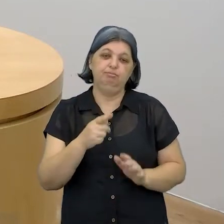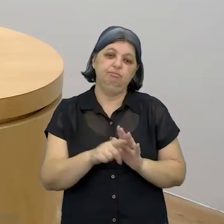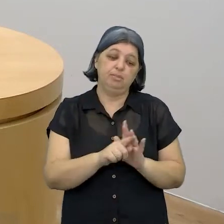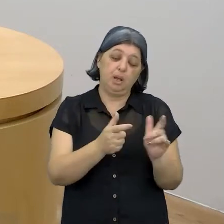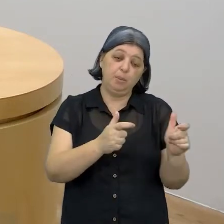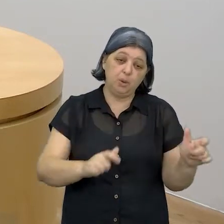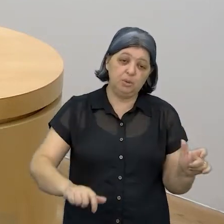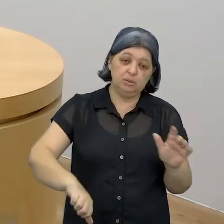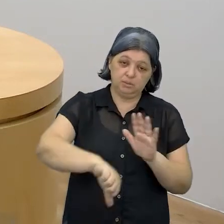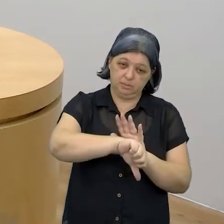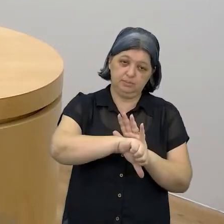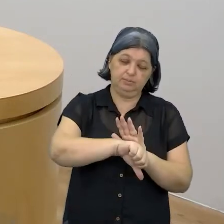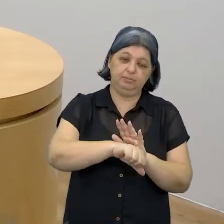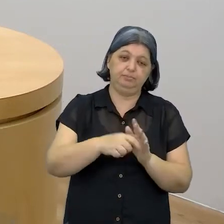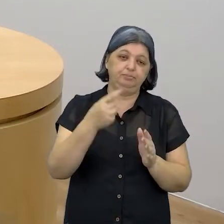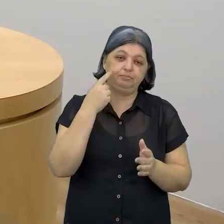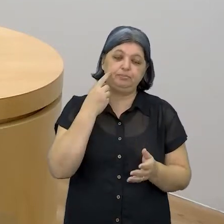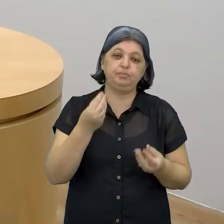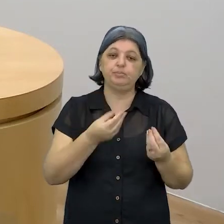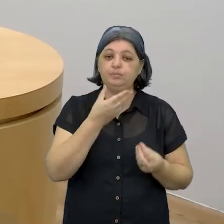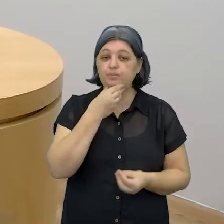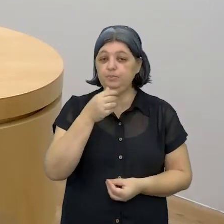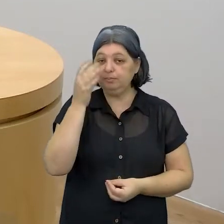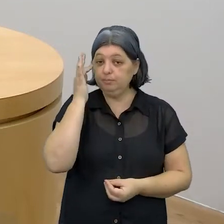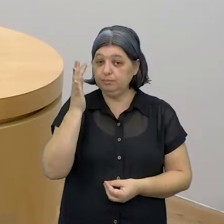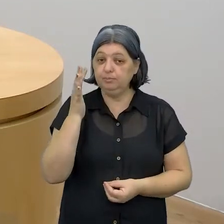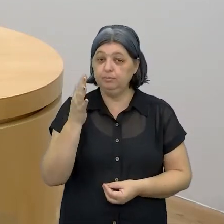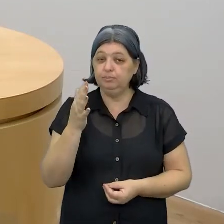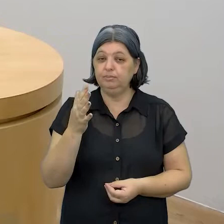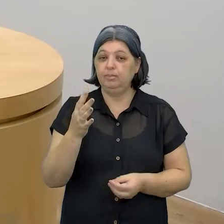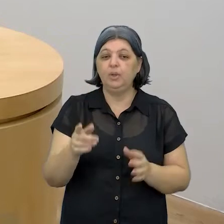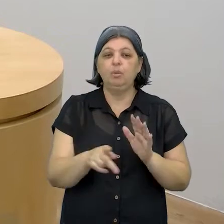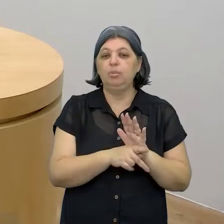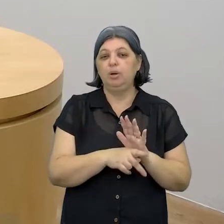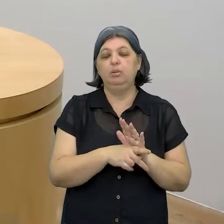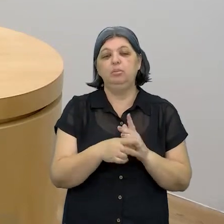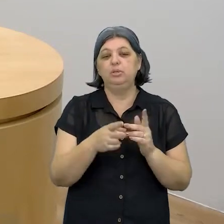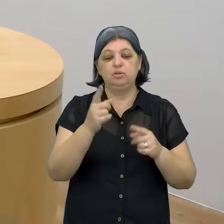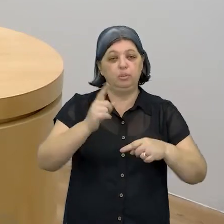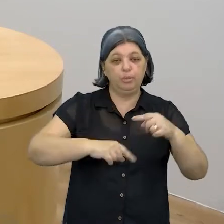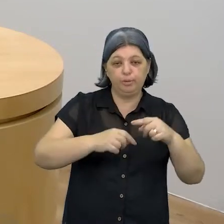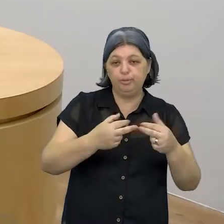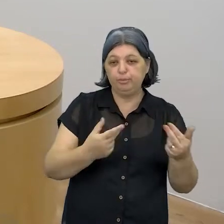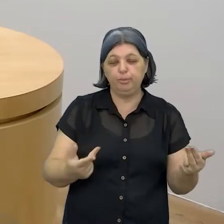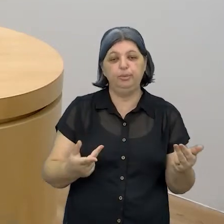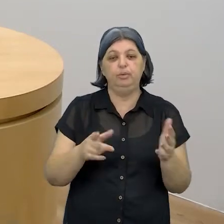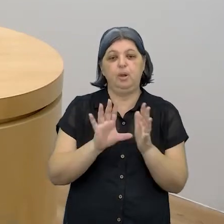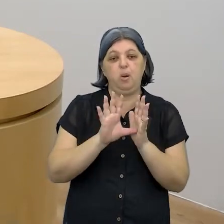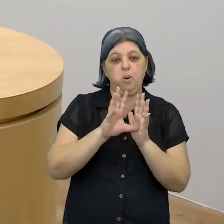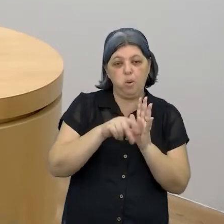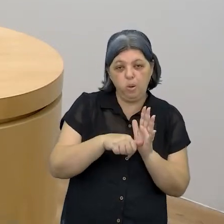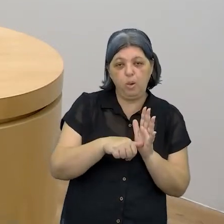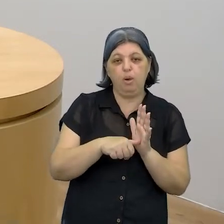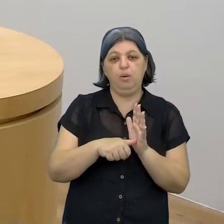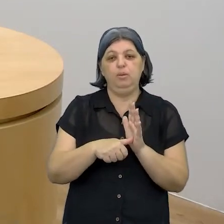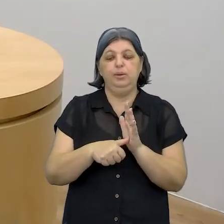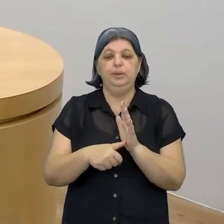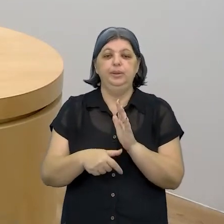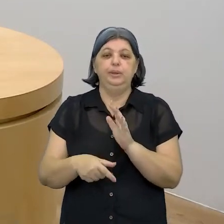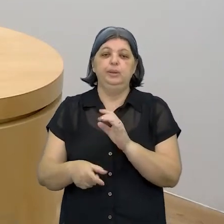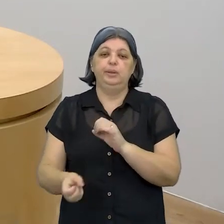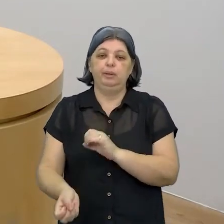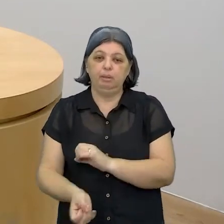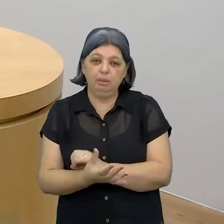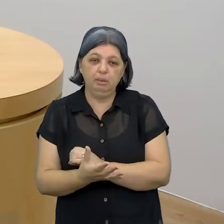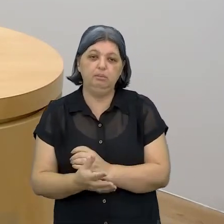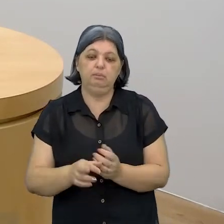cometidos passam a ser crimes que o Foucault chama de crimes de bens. Então, furtos, roubos,